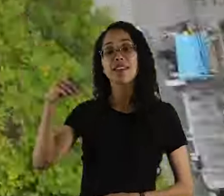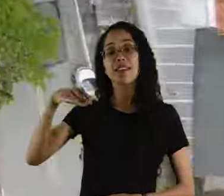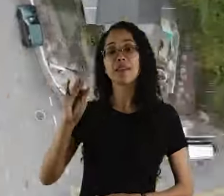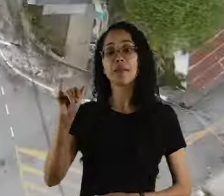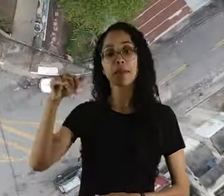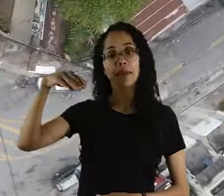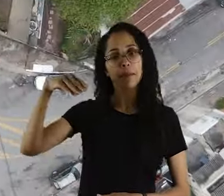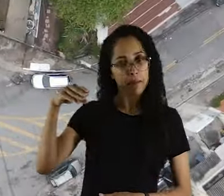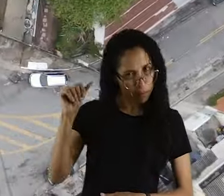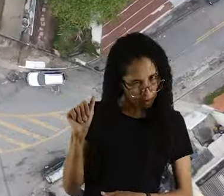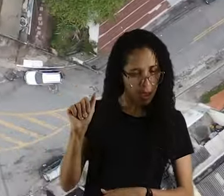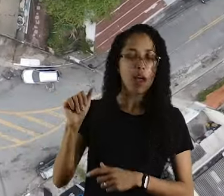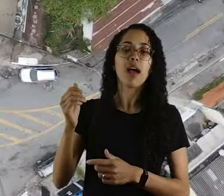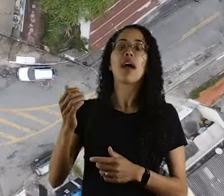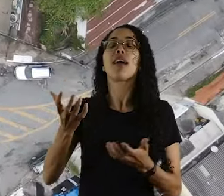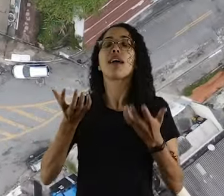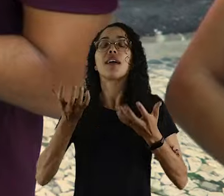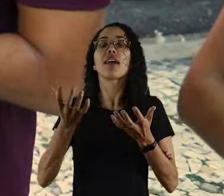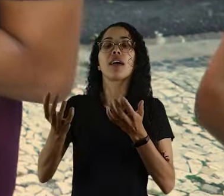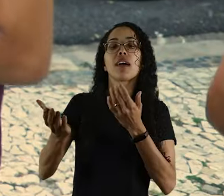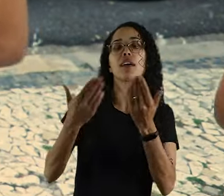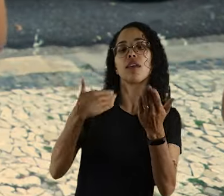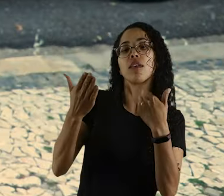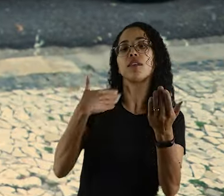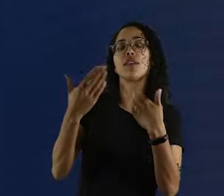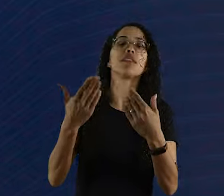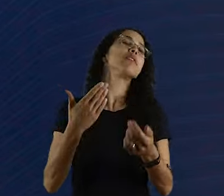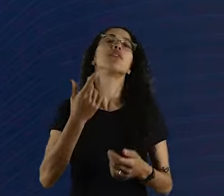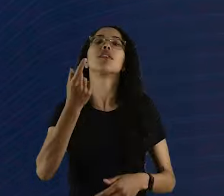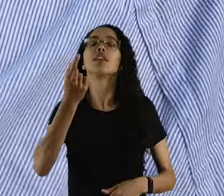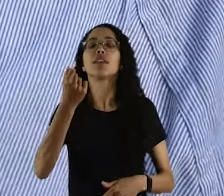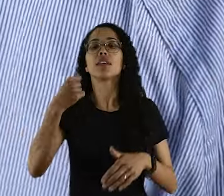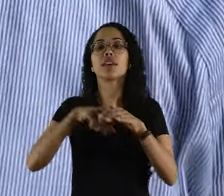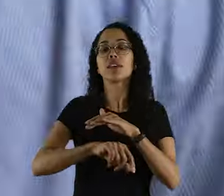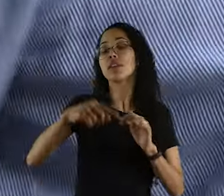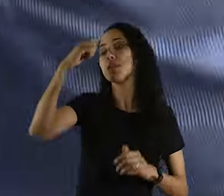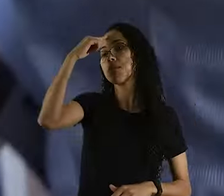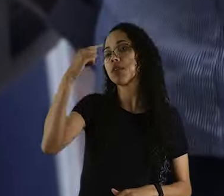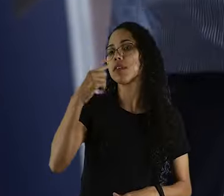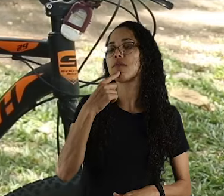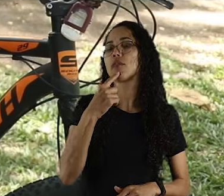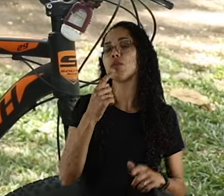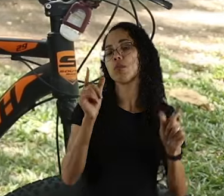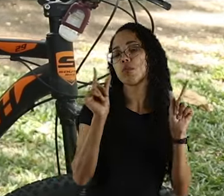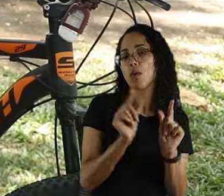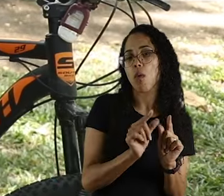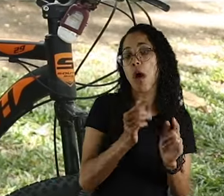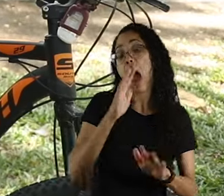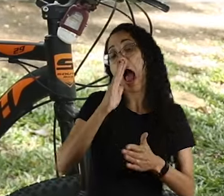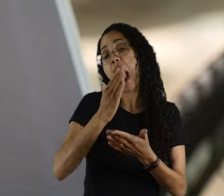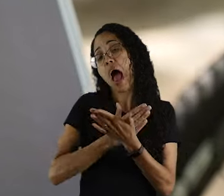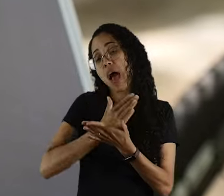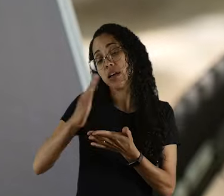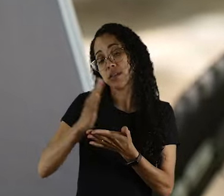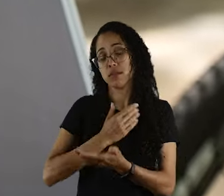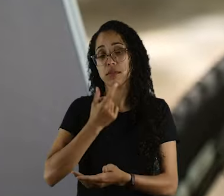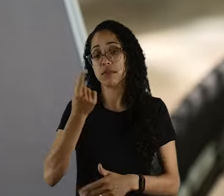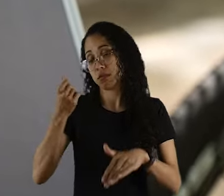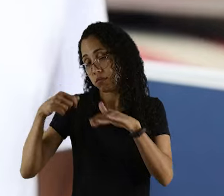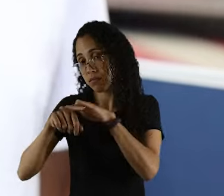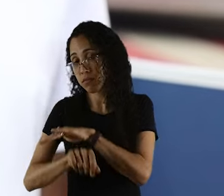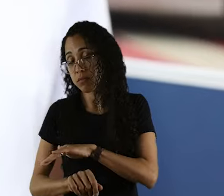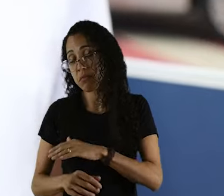quer conversar com os vários tipos de investidores. Os pequenos, os grandes, aqueles que investem com frequência,